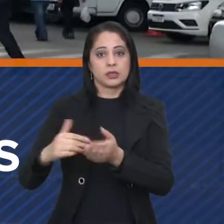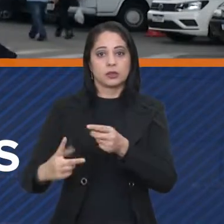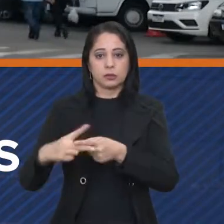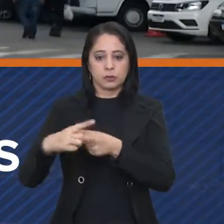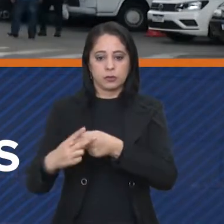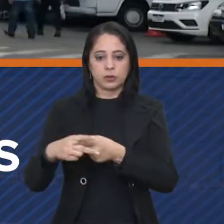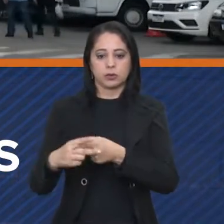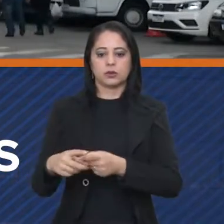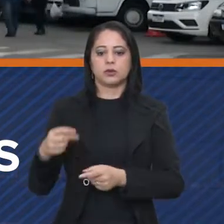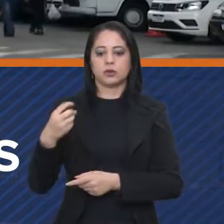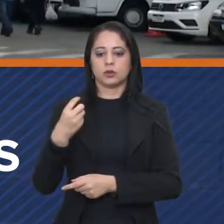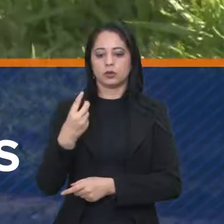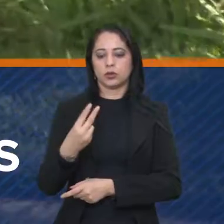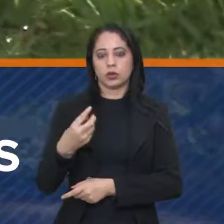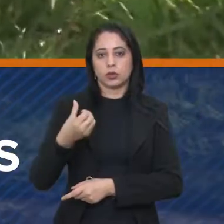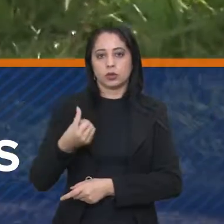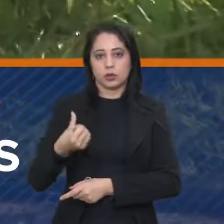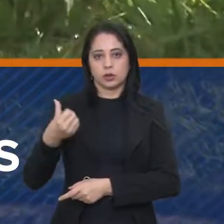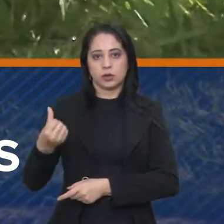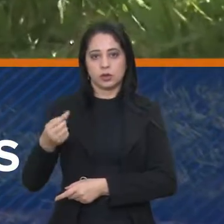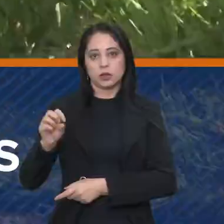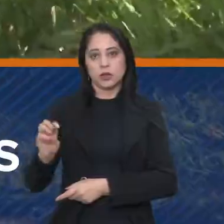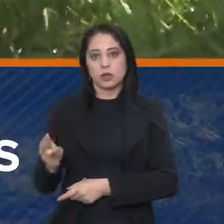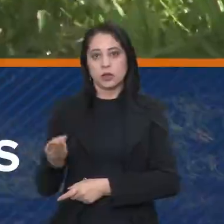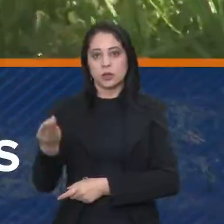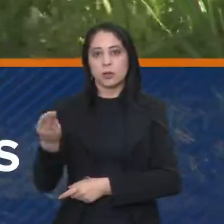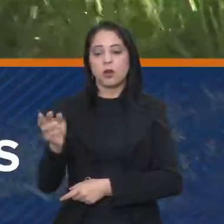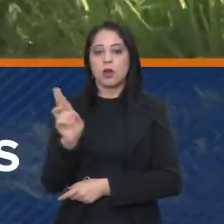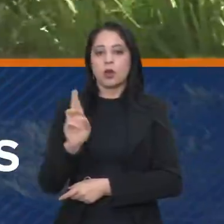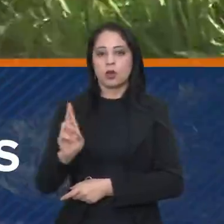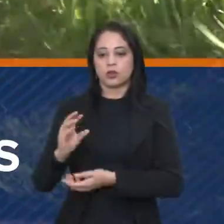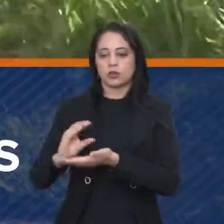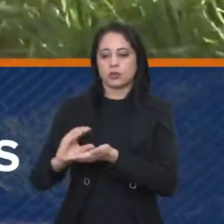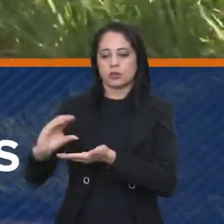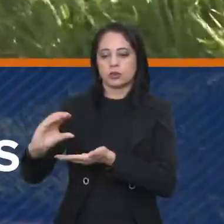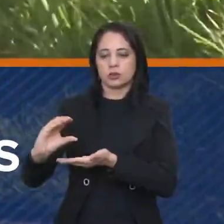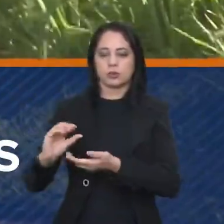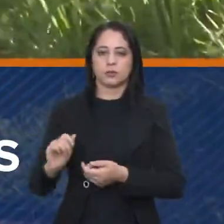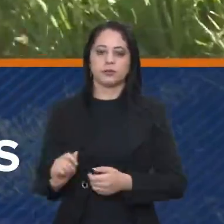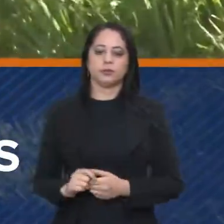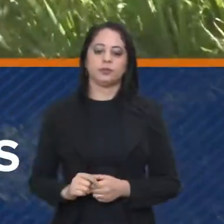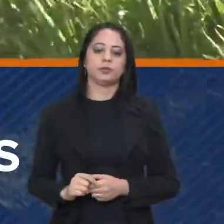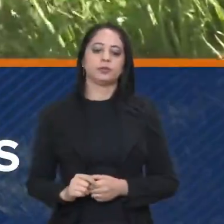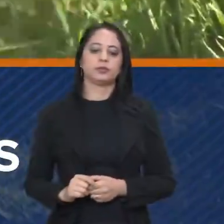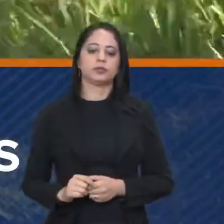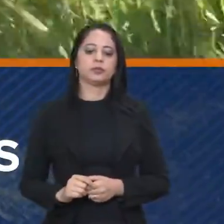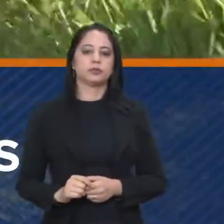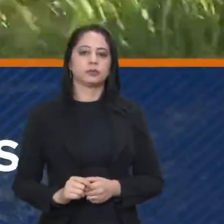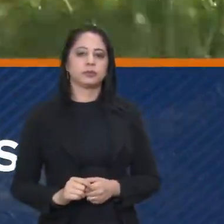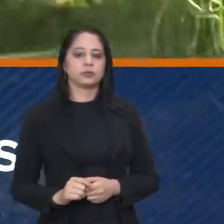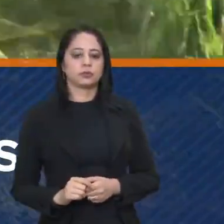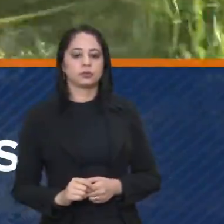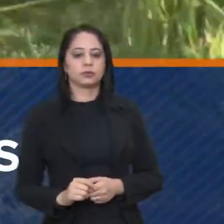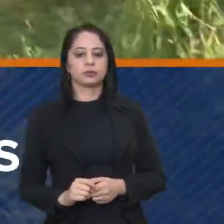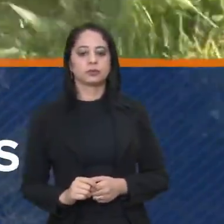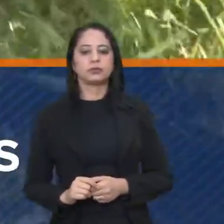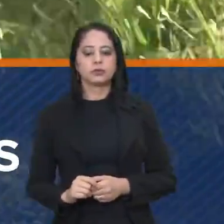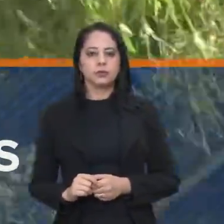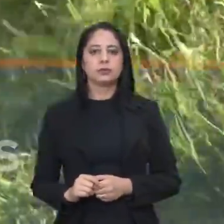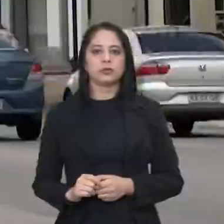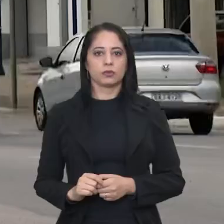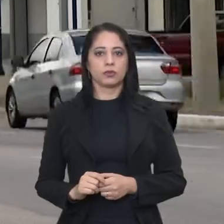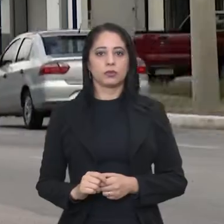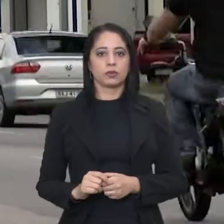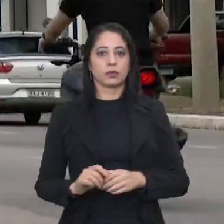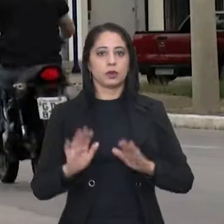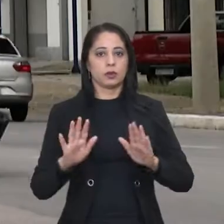de Manutenção da cidade fica em terceiro lugar com um repasse de cerca de 266 milhões de